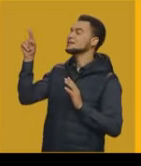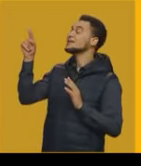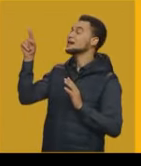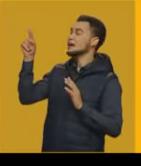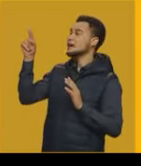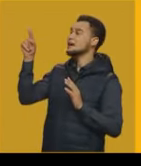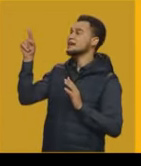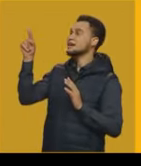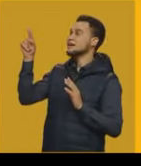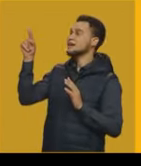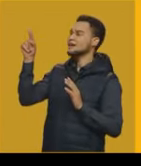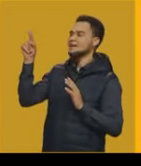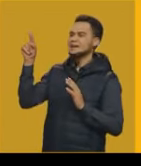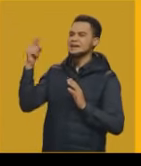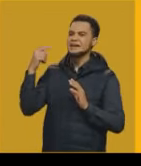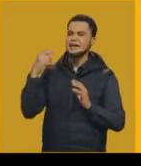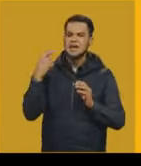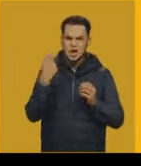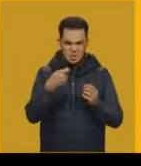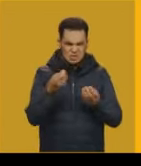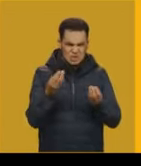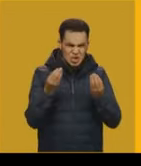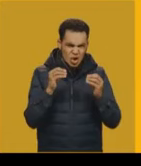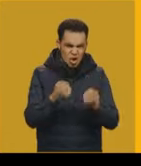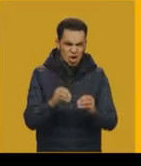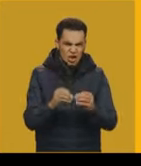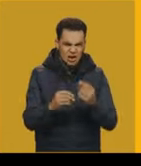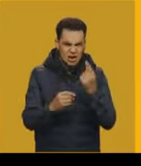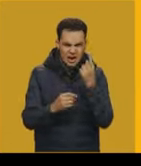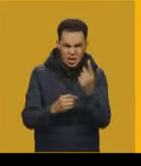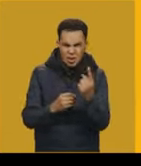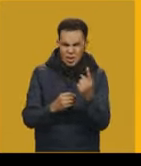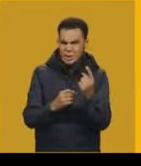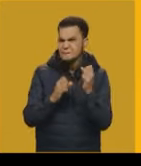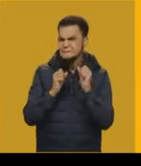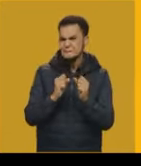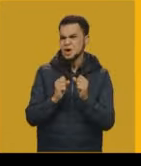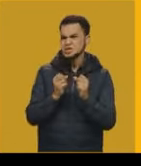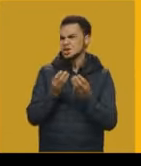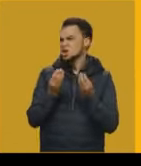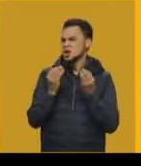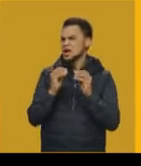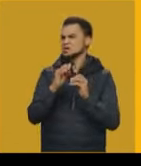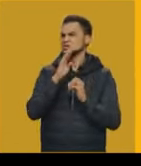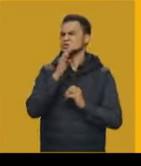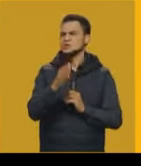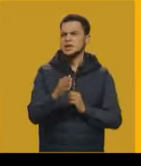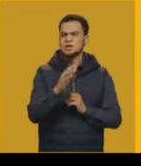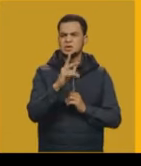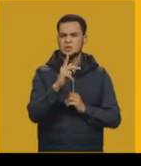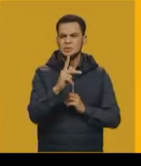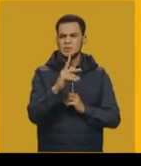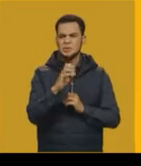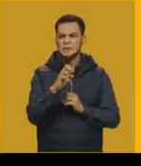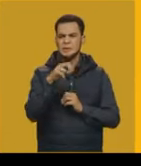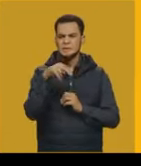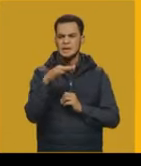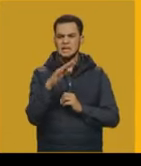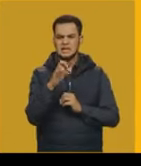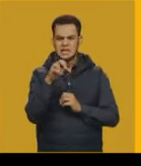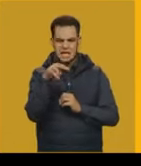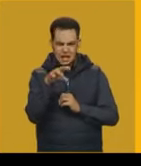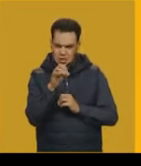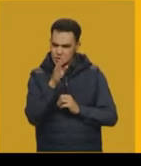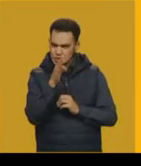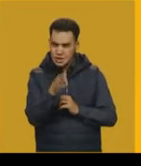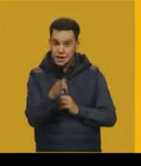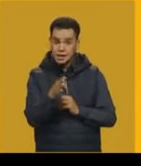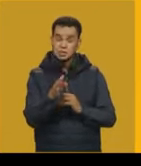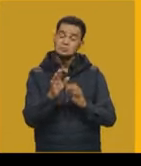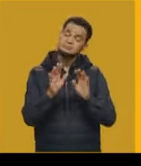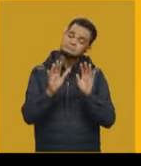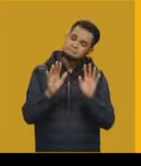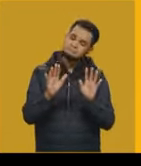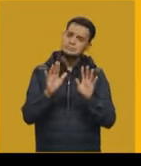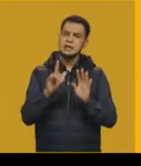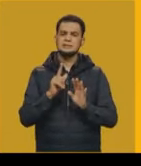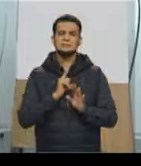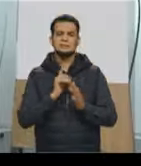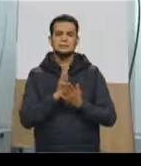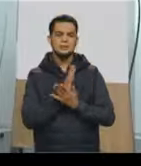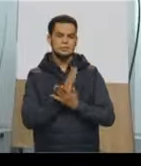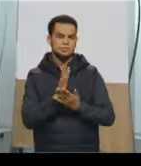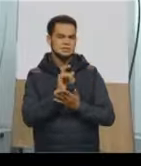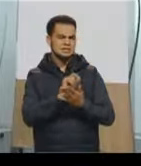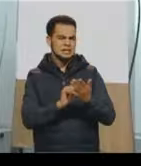preciso colocar o 1? Não posso colocar só o penteno? Existem alguns autores que vão utilizar essa